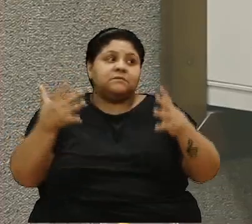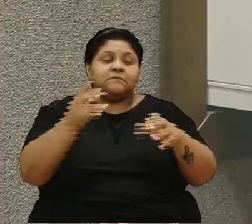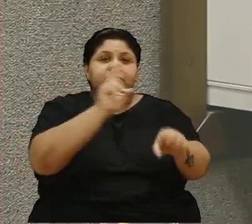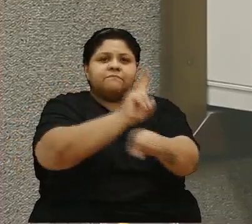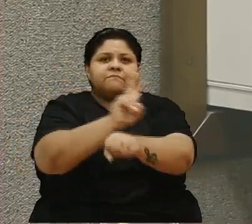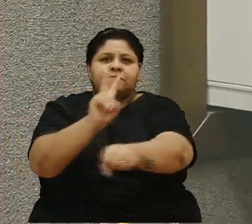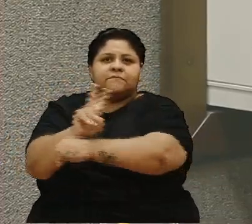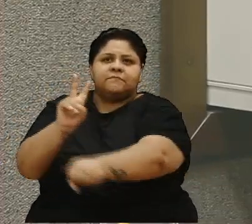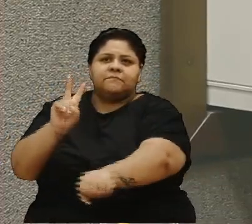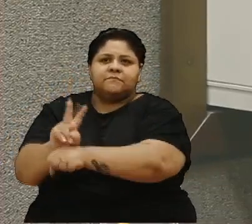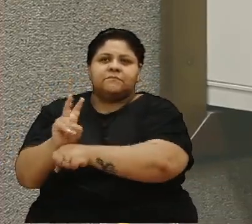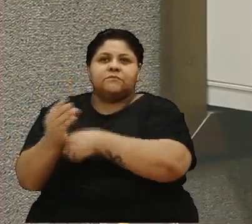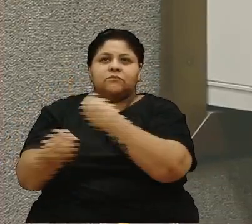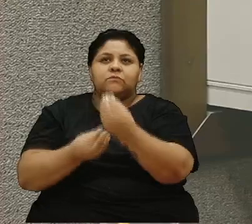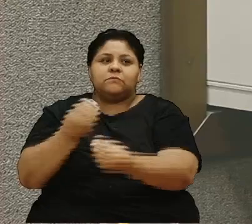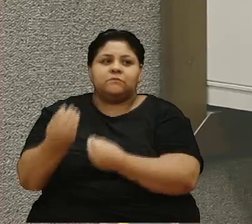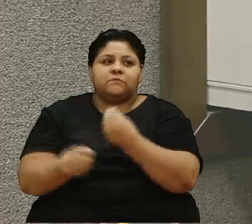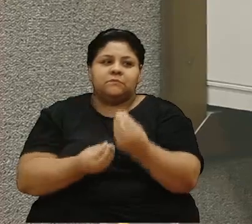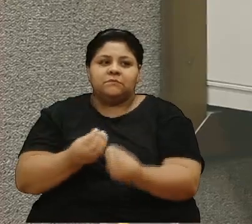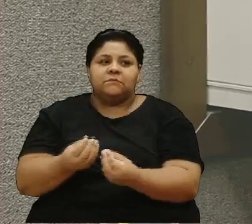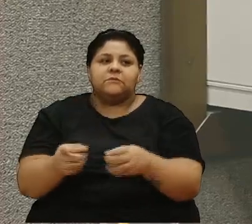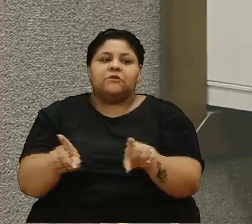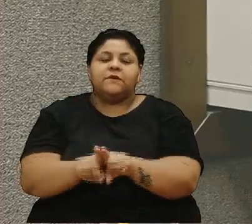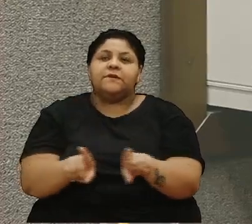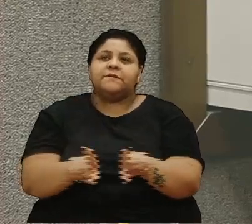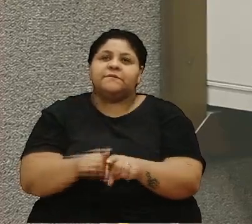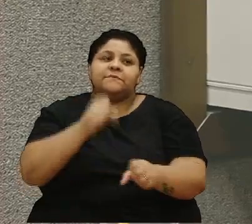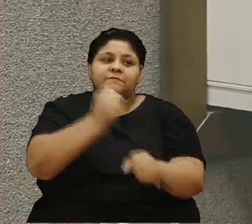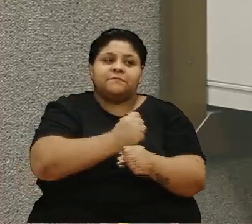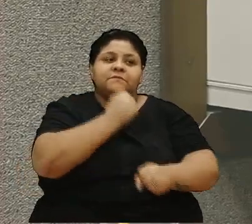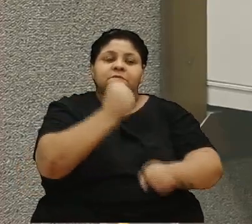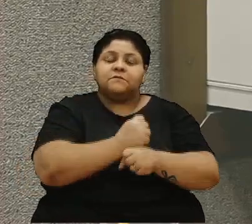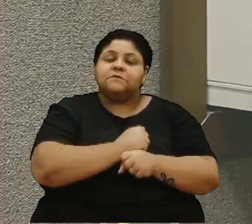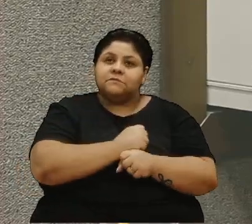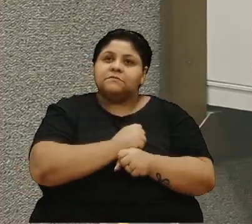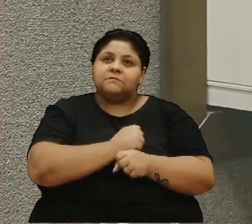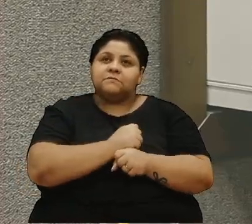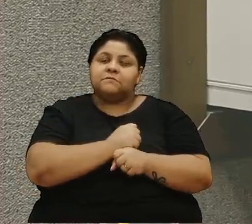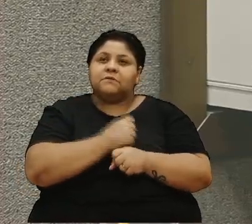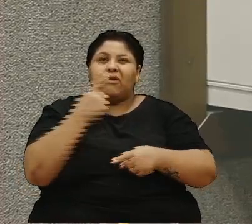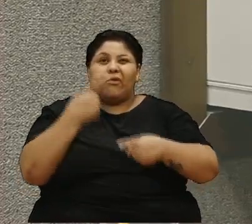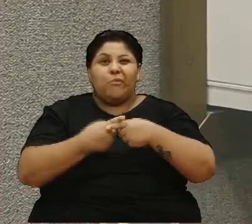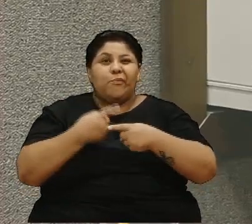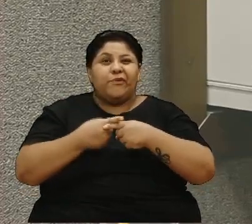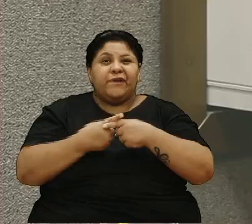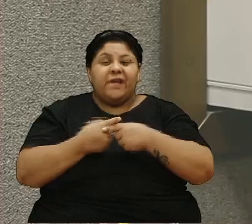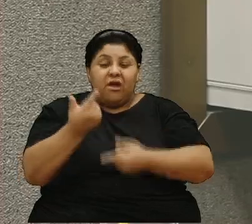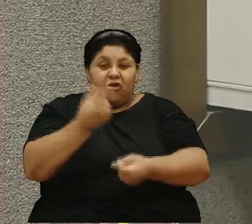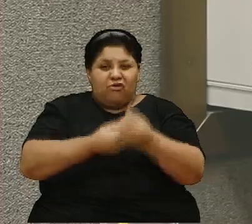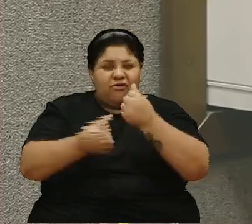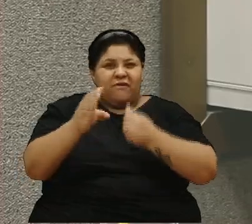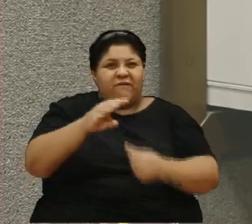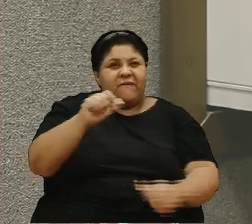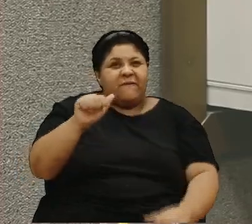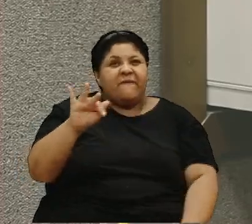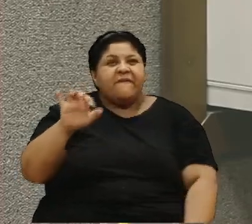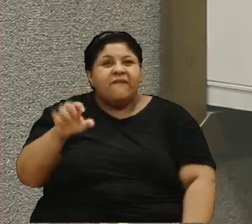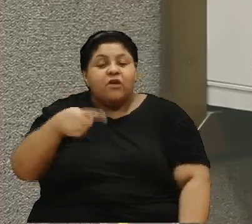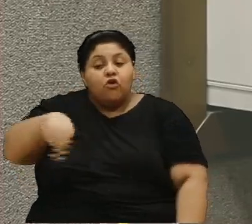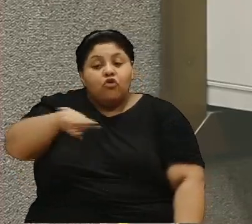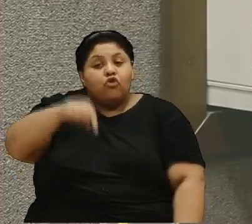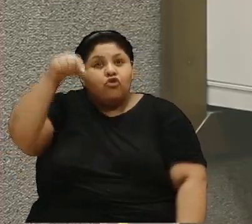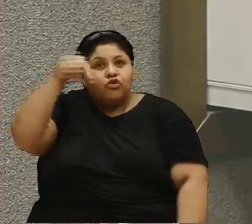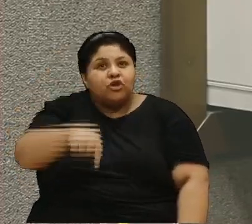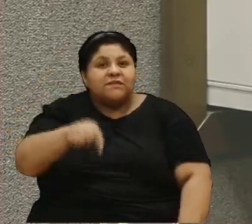preservada como compensação e gravame das obras que estão acontecendo em razão dos financiamentos da CAF. E nós estamos